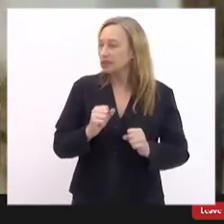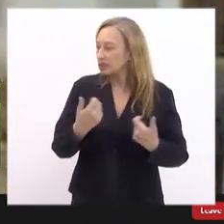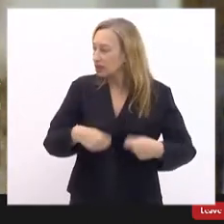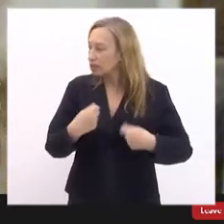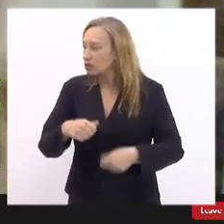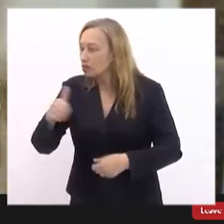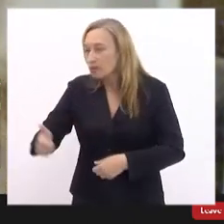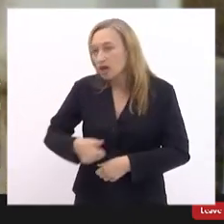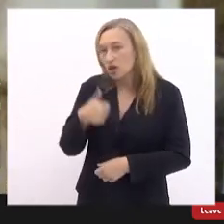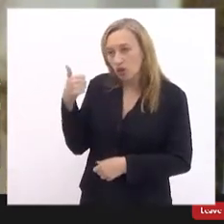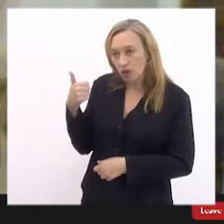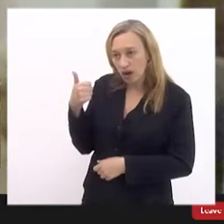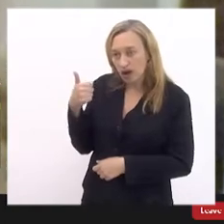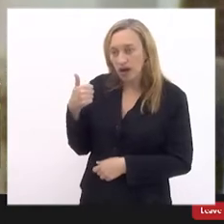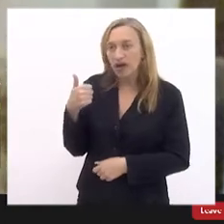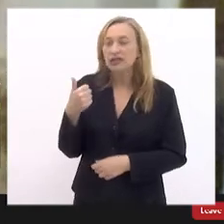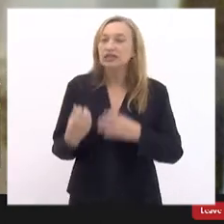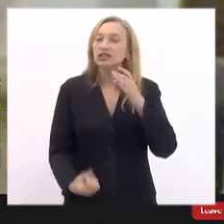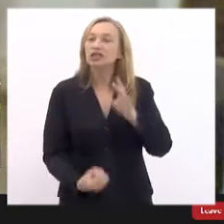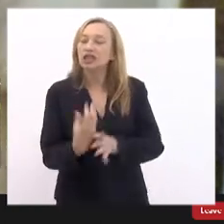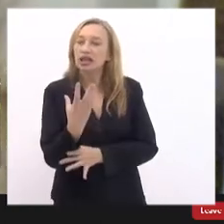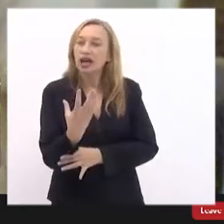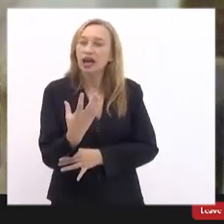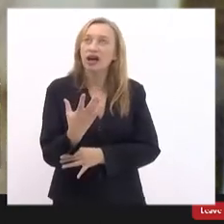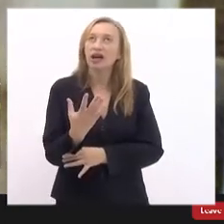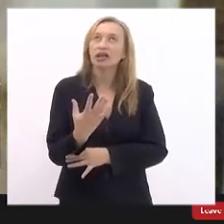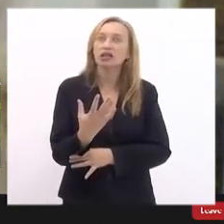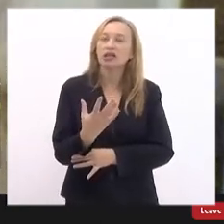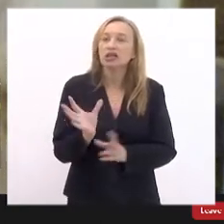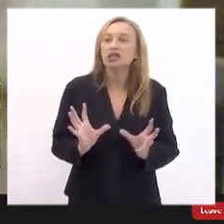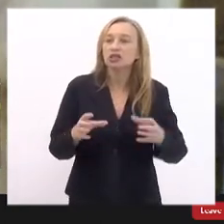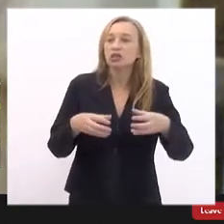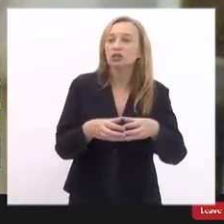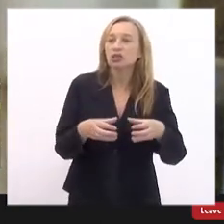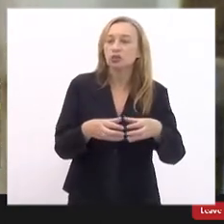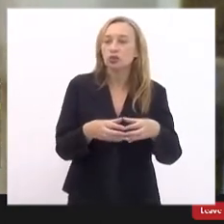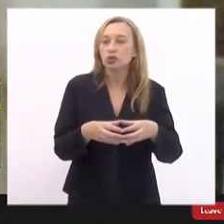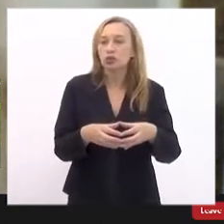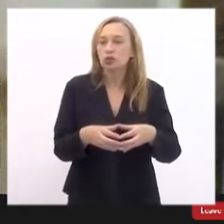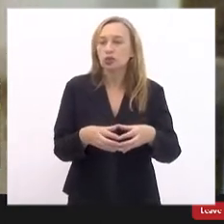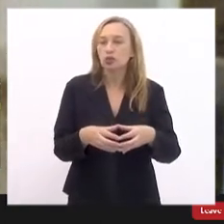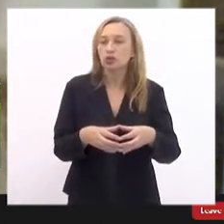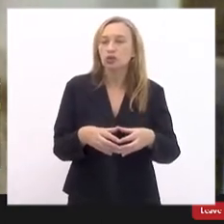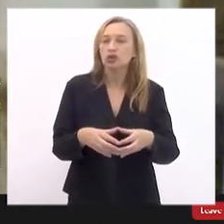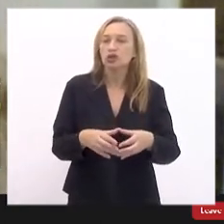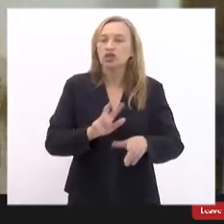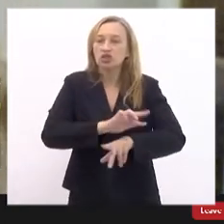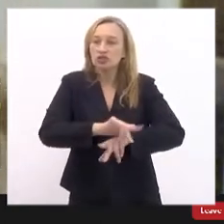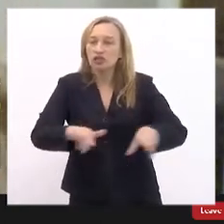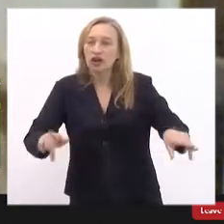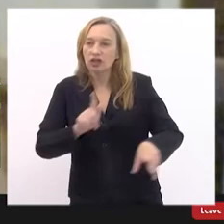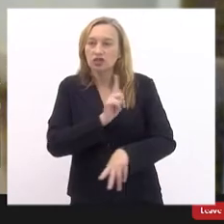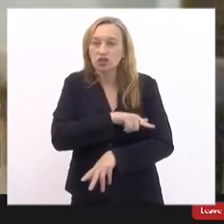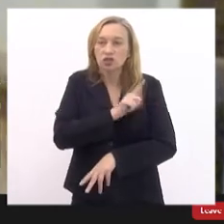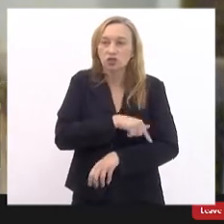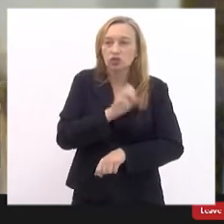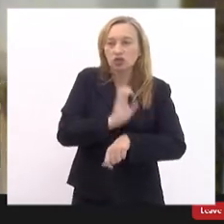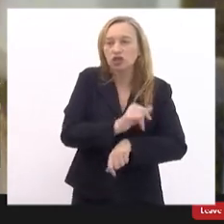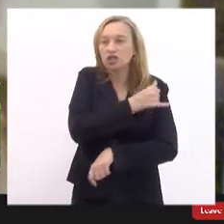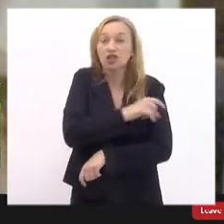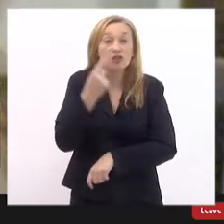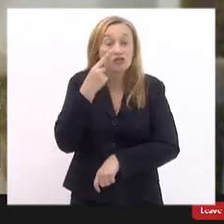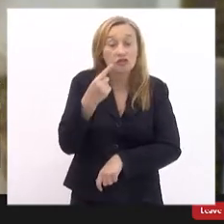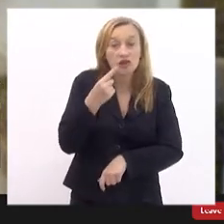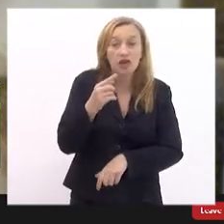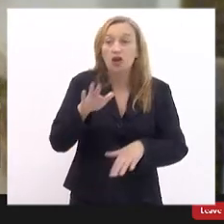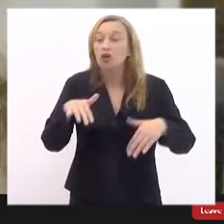temos que criar esse grupo intergestor no estado do Rio de Janeiro e ver de que forma